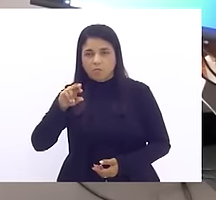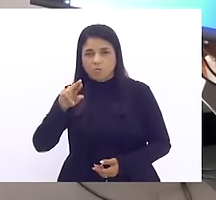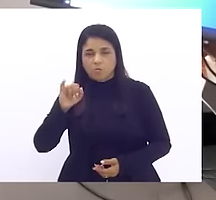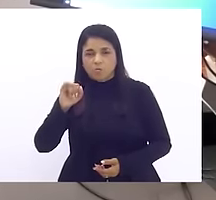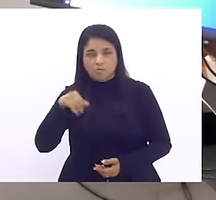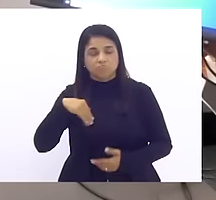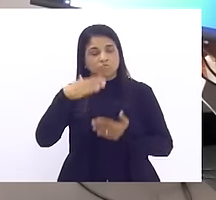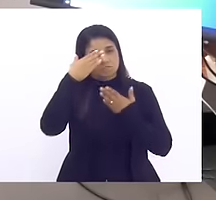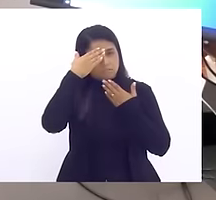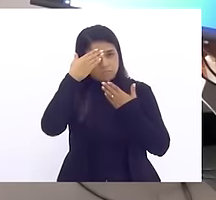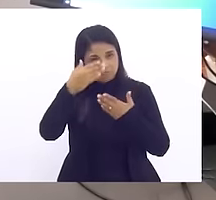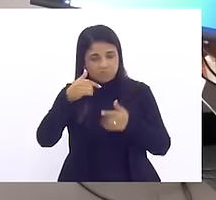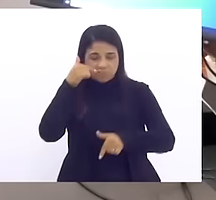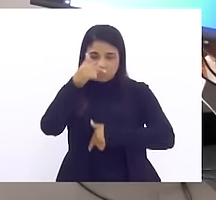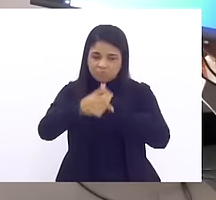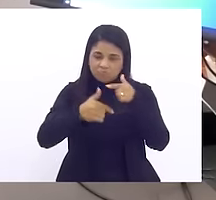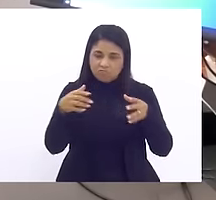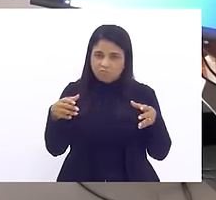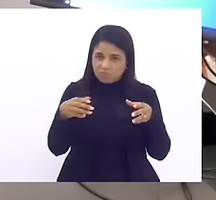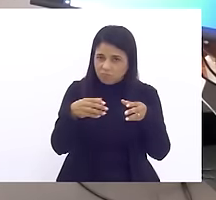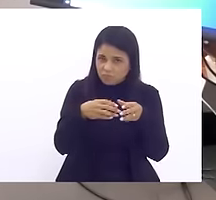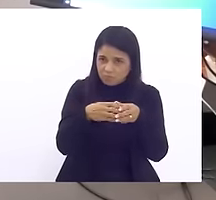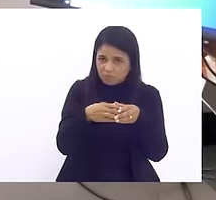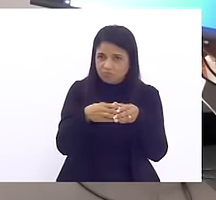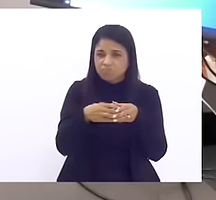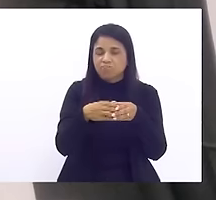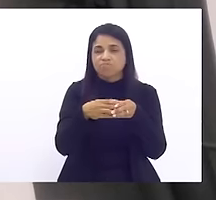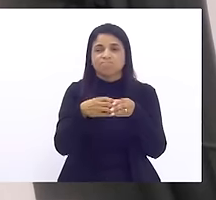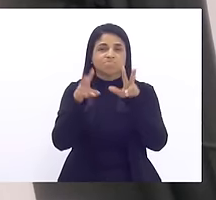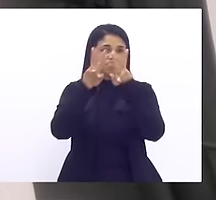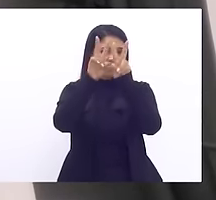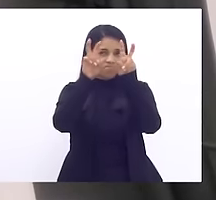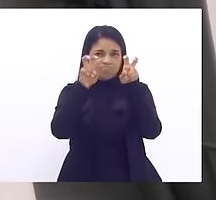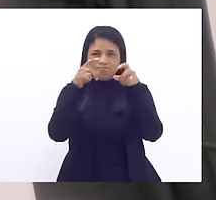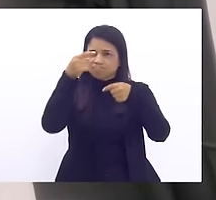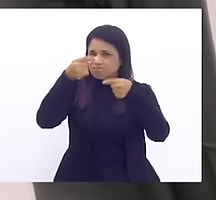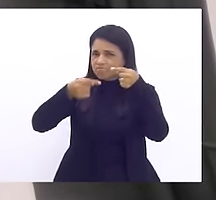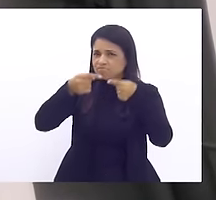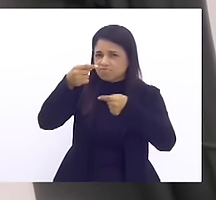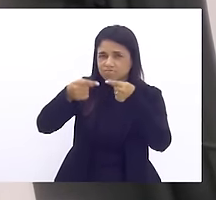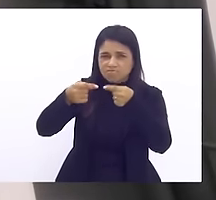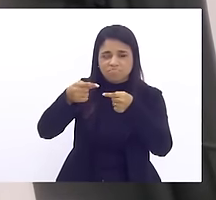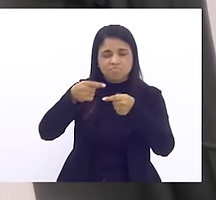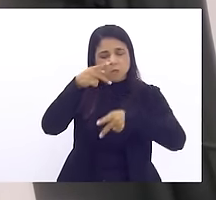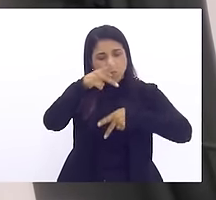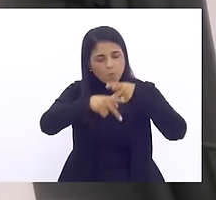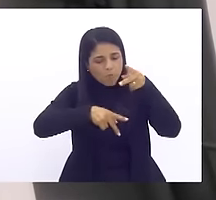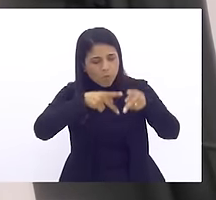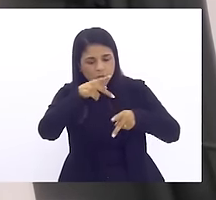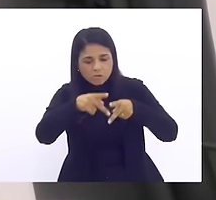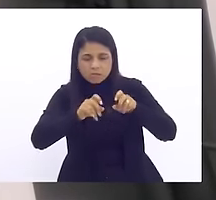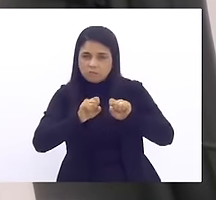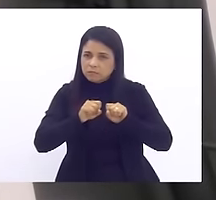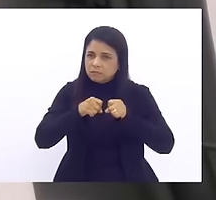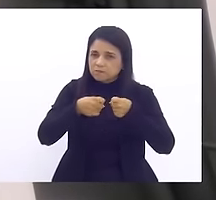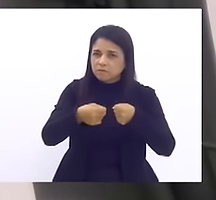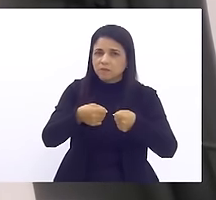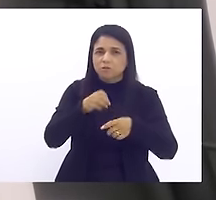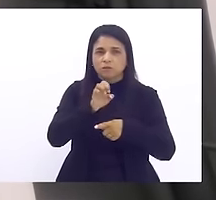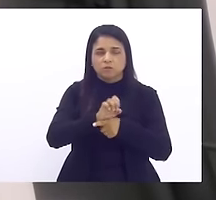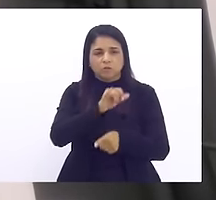parabenizar o trabalho dessa comissão que Sem dúvida nenhuma toca no assunto que mexe diretamente com a população do Rio de Janeiro como um todo